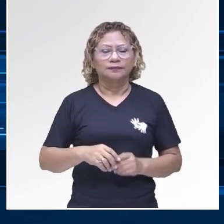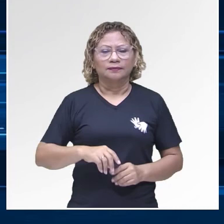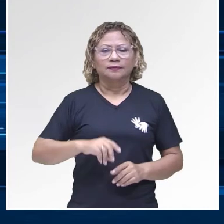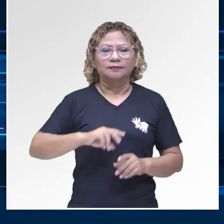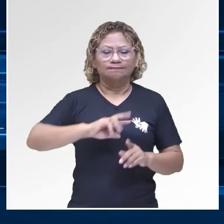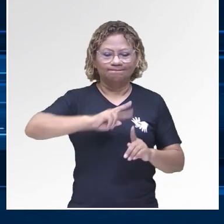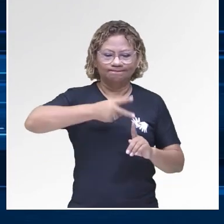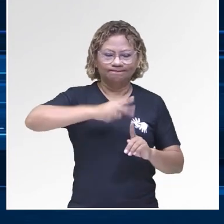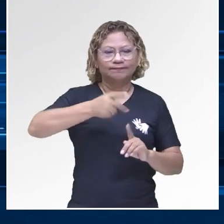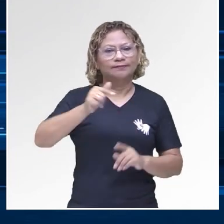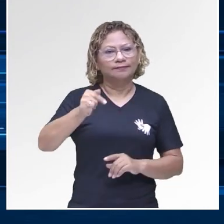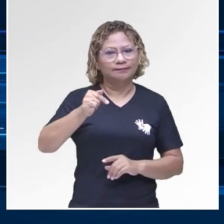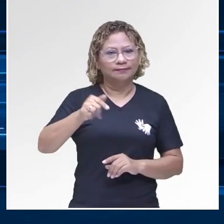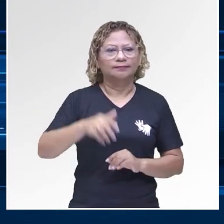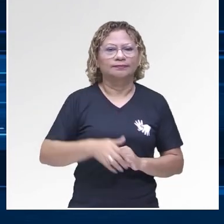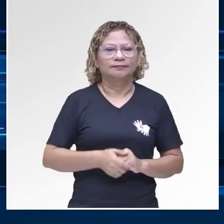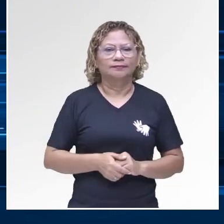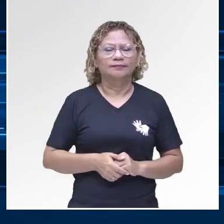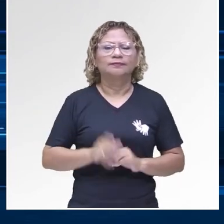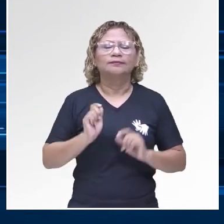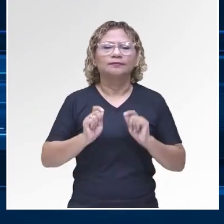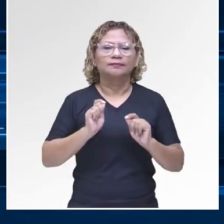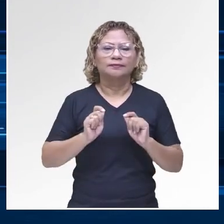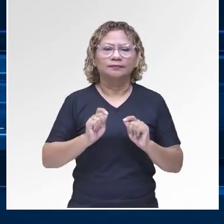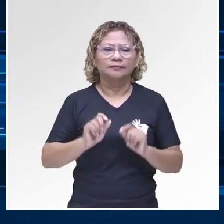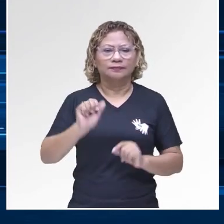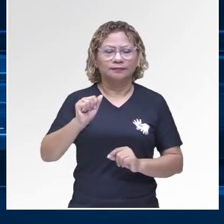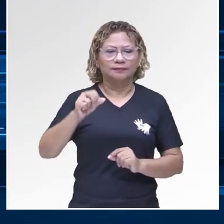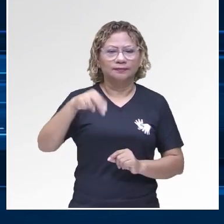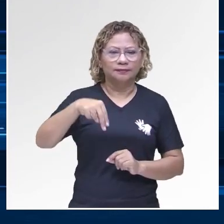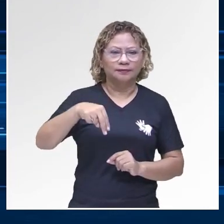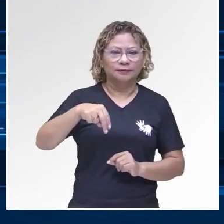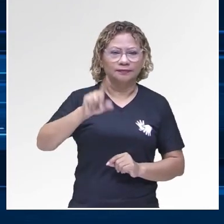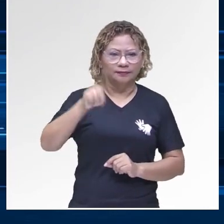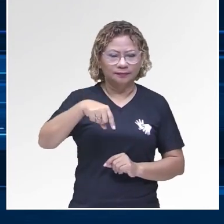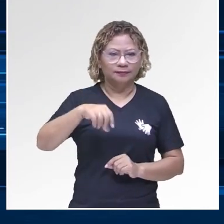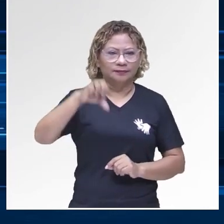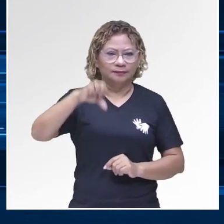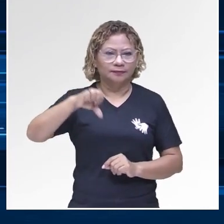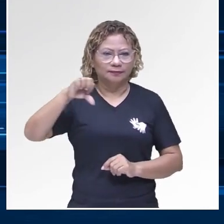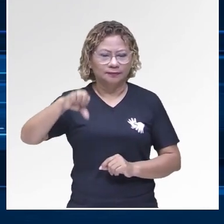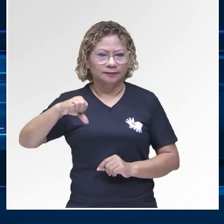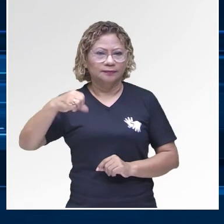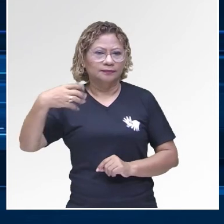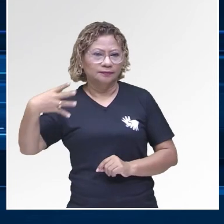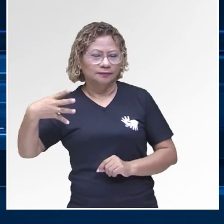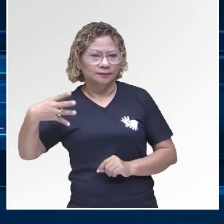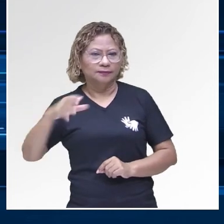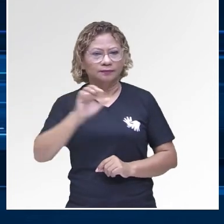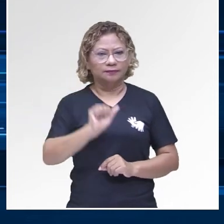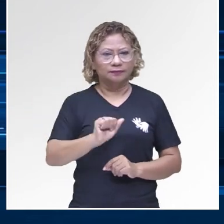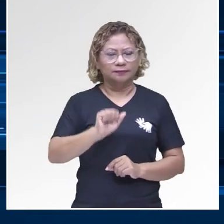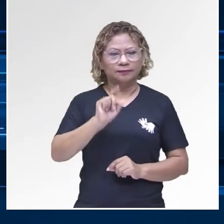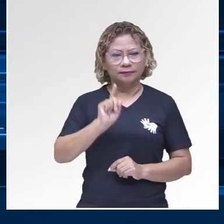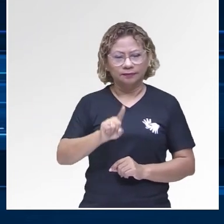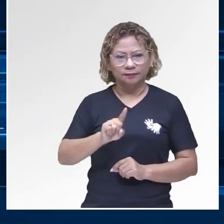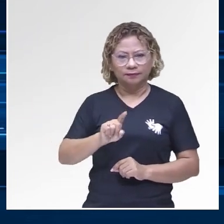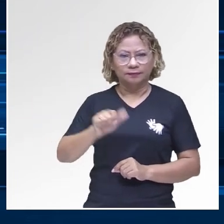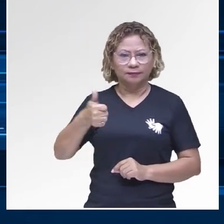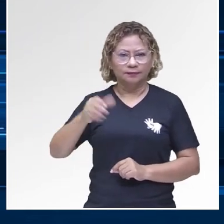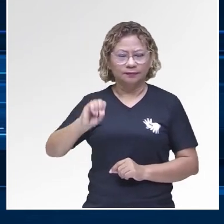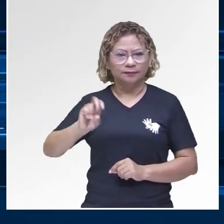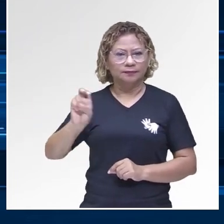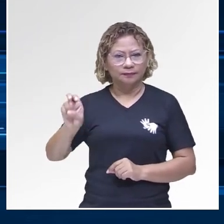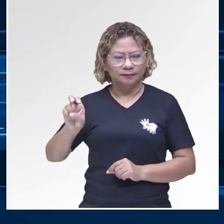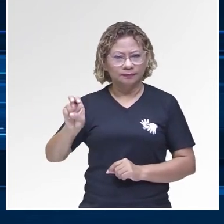Então, quem é o AN, que é o último termo? 994. O A1 é 105. O N é quem nós